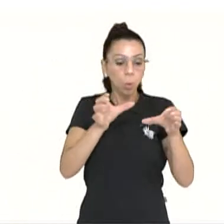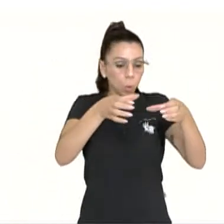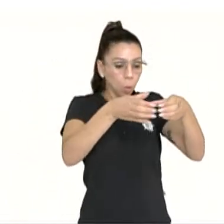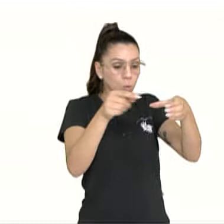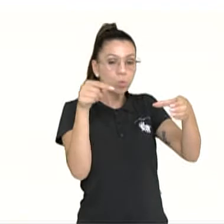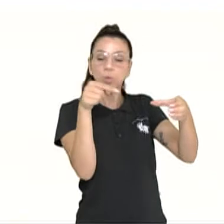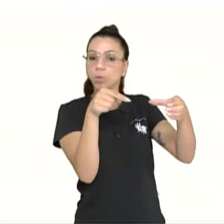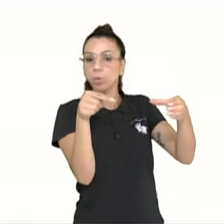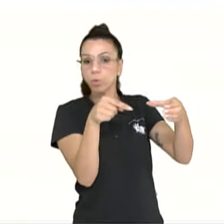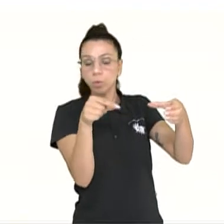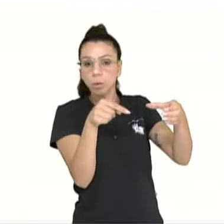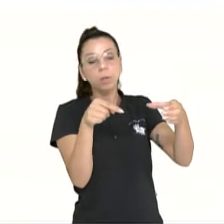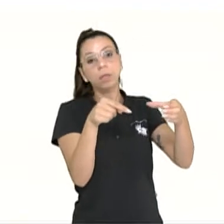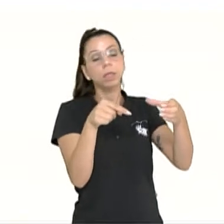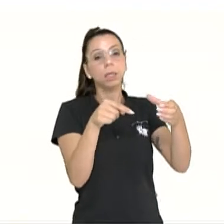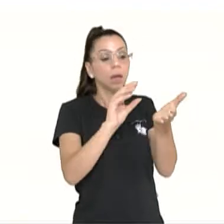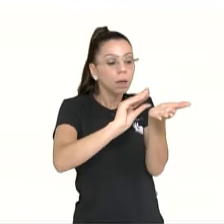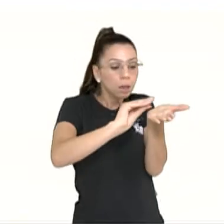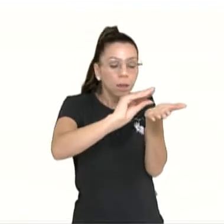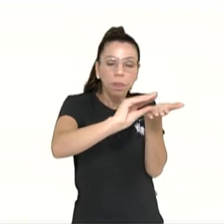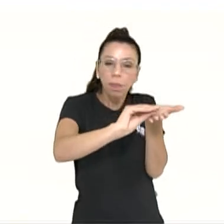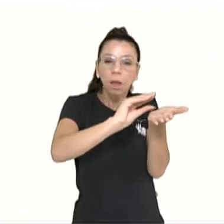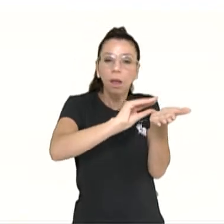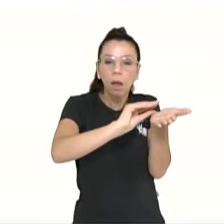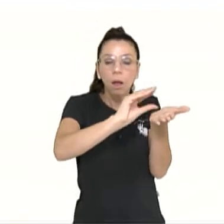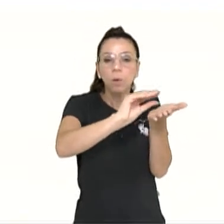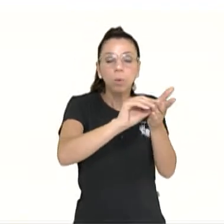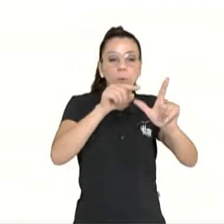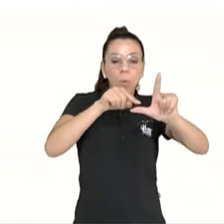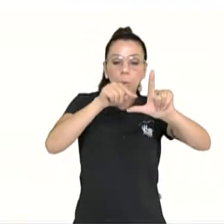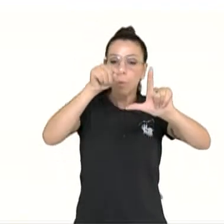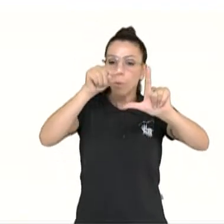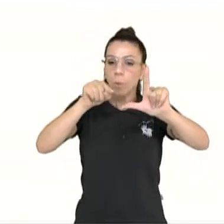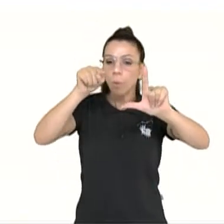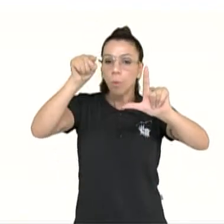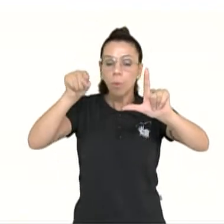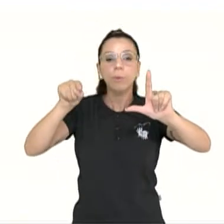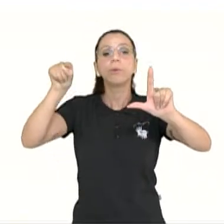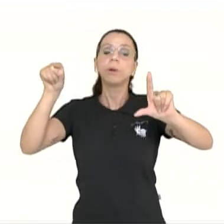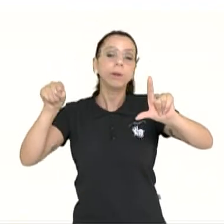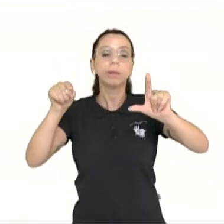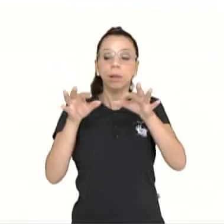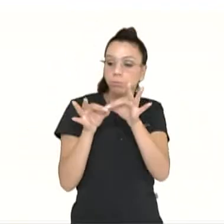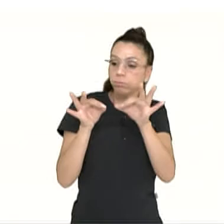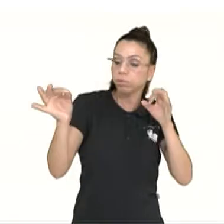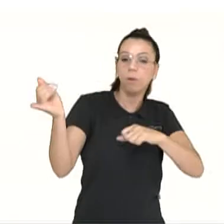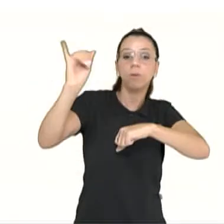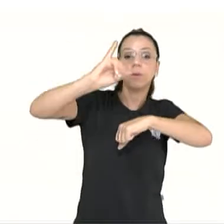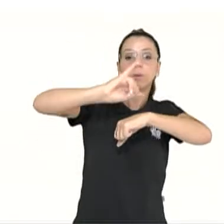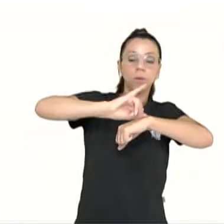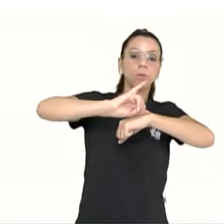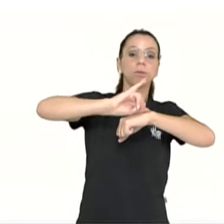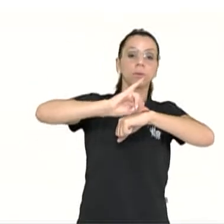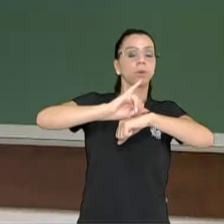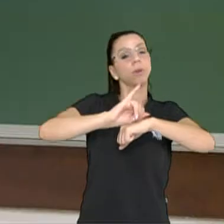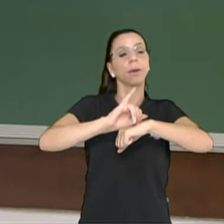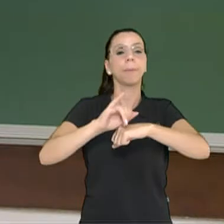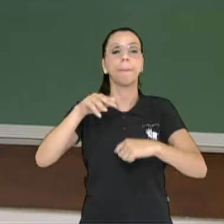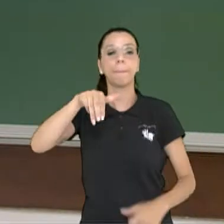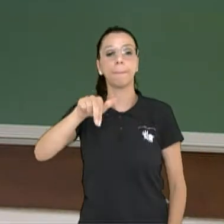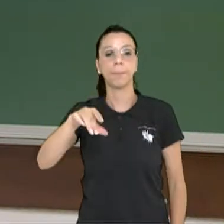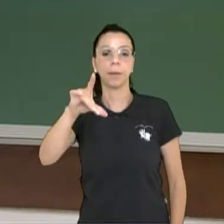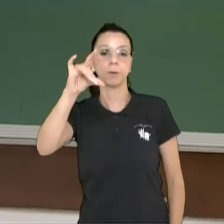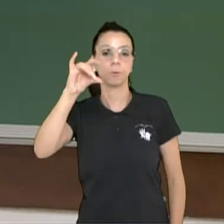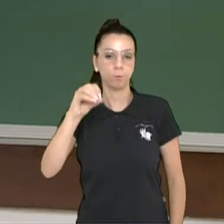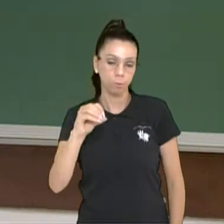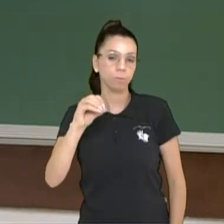que é o conjunto da amostra de dados estatísticos, está distante do valor central, que seria o valor médio. Então, nós